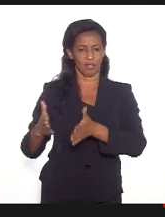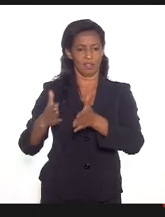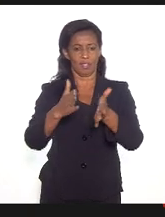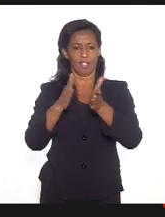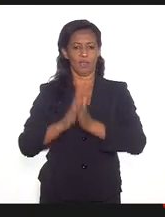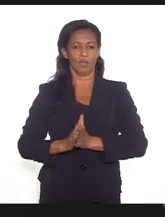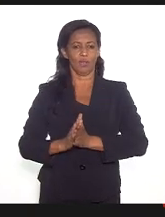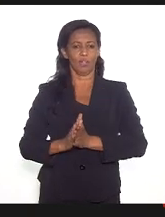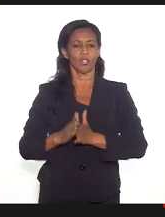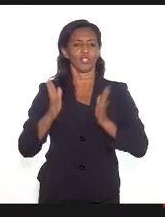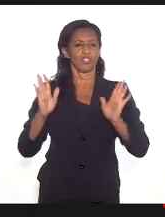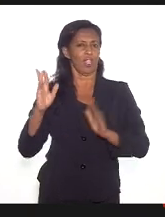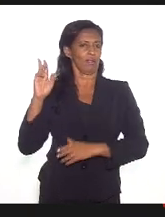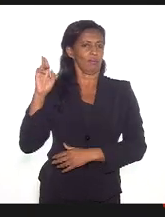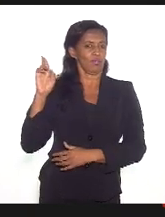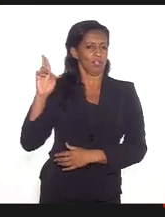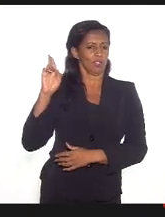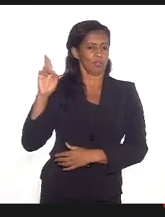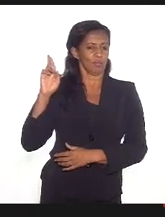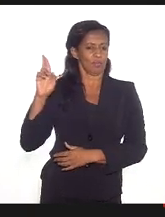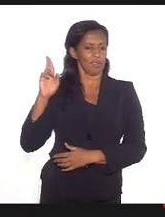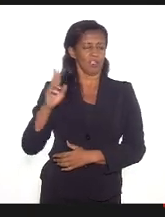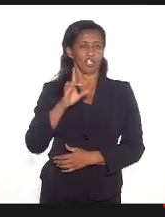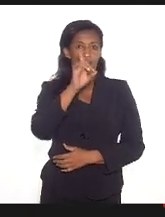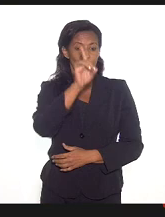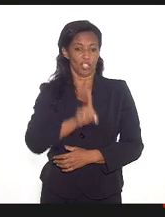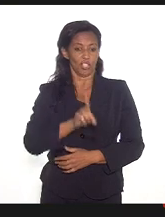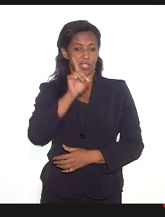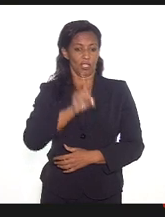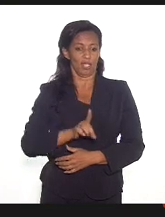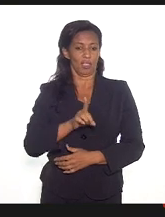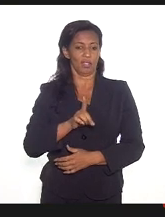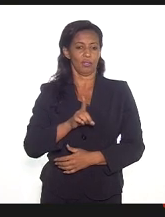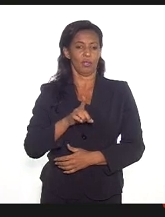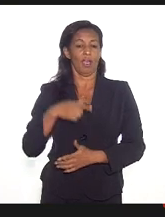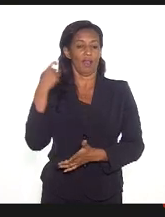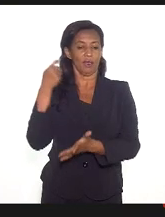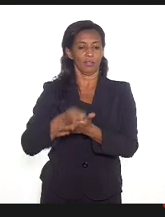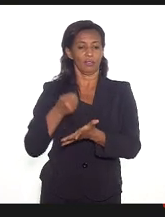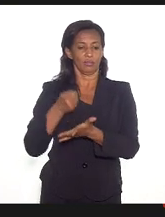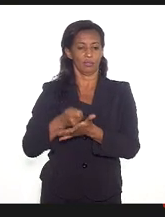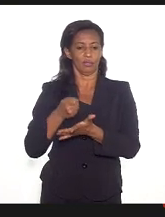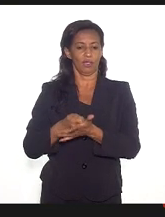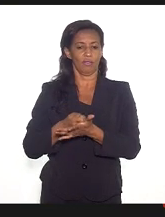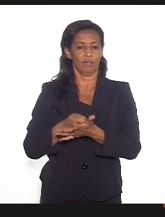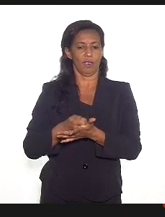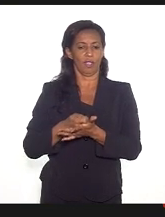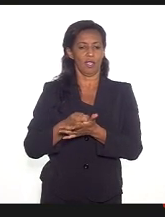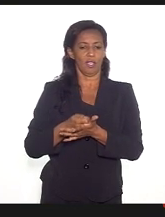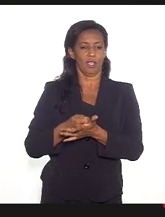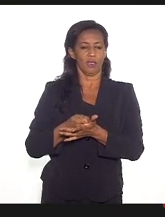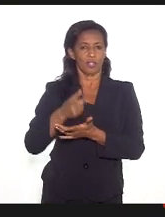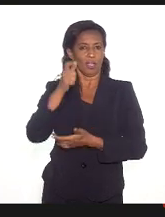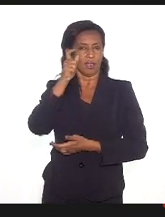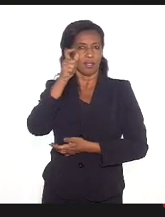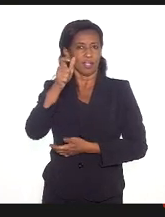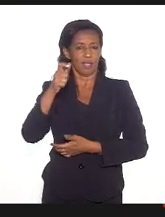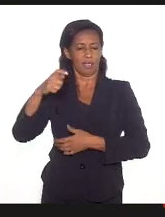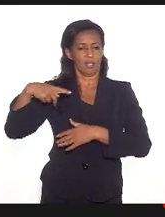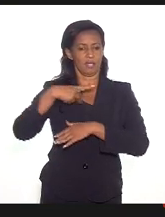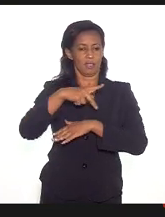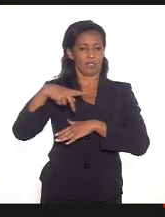qual temos responsabilidades e direitos, além do dever de garantir os interesses